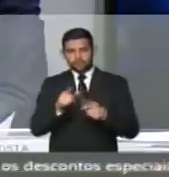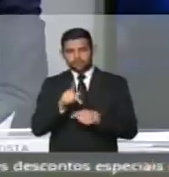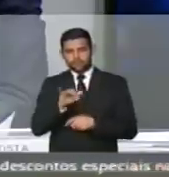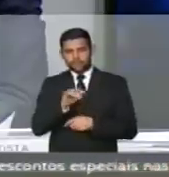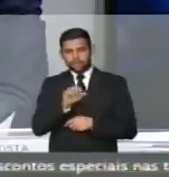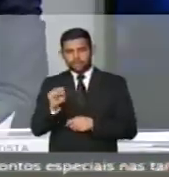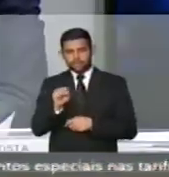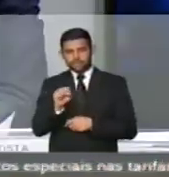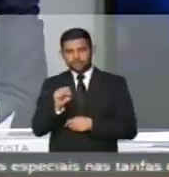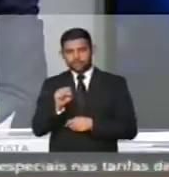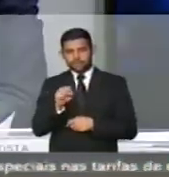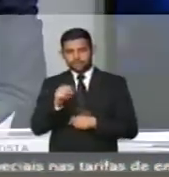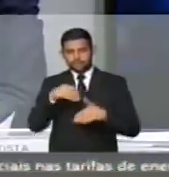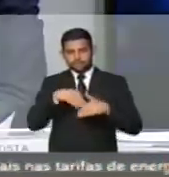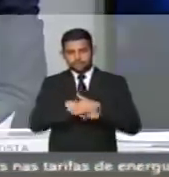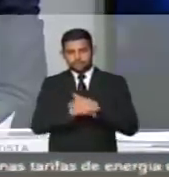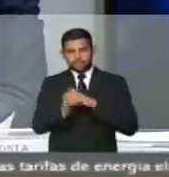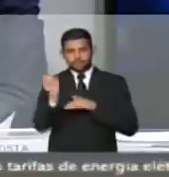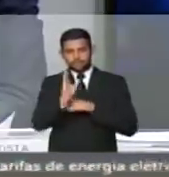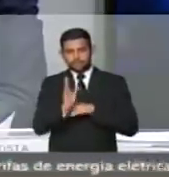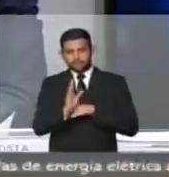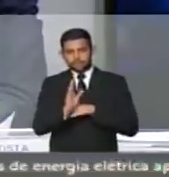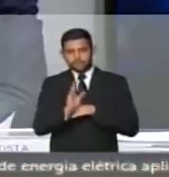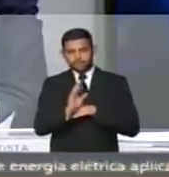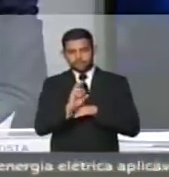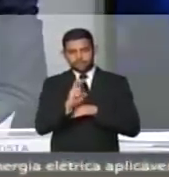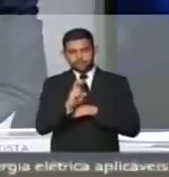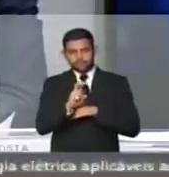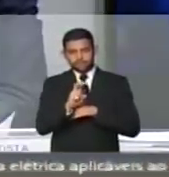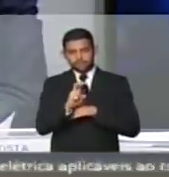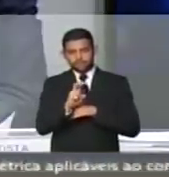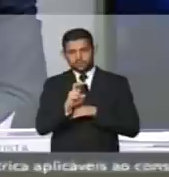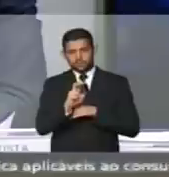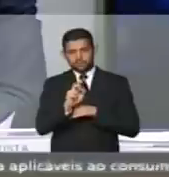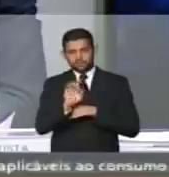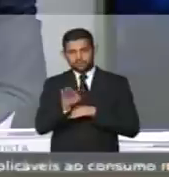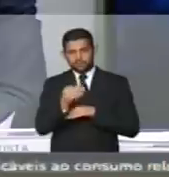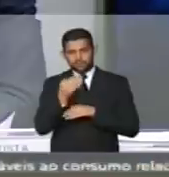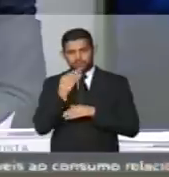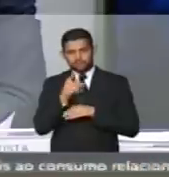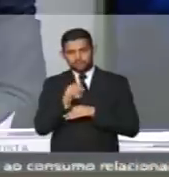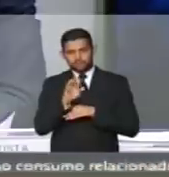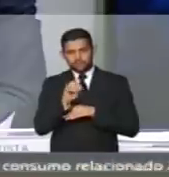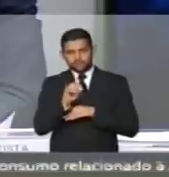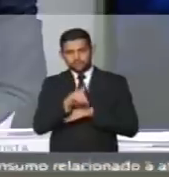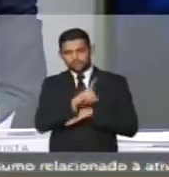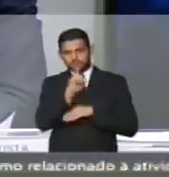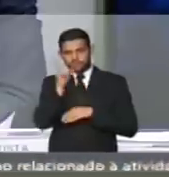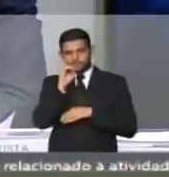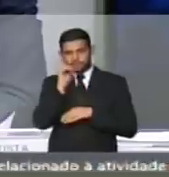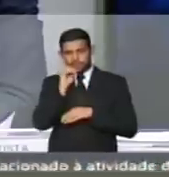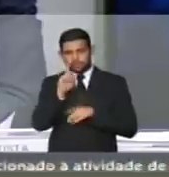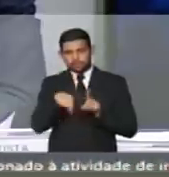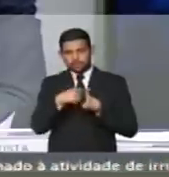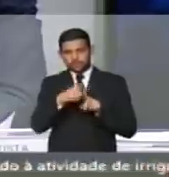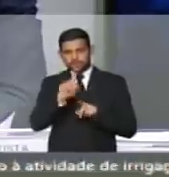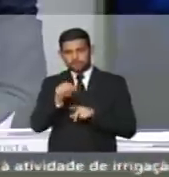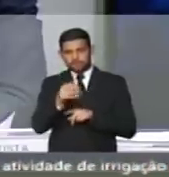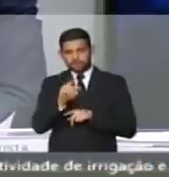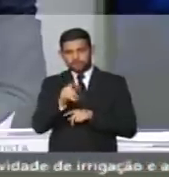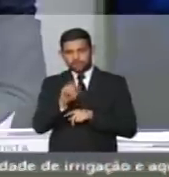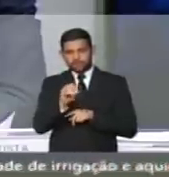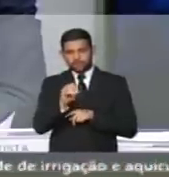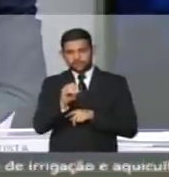gás em terra do Brasil. Nós produzimos lá quase 5 milhões de metros cúbicos dia, gerando mais de